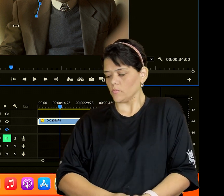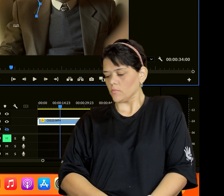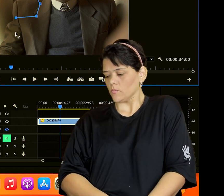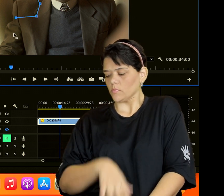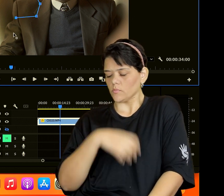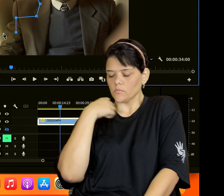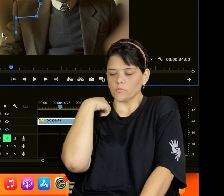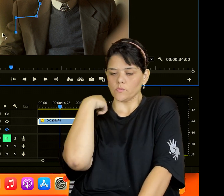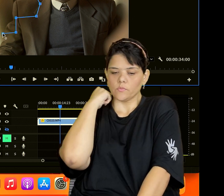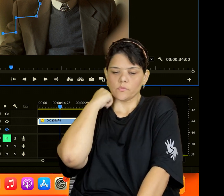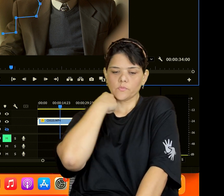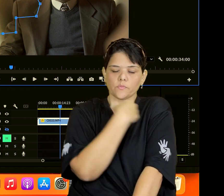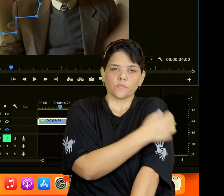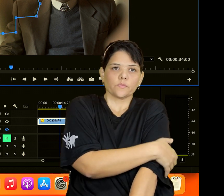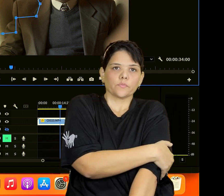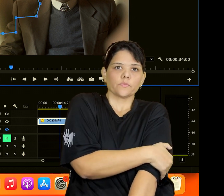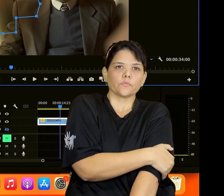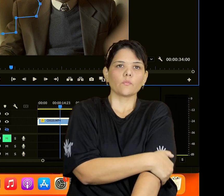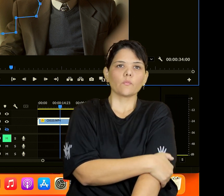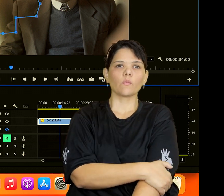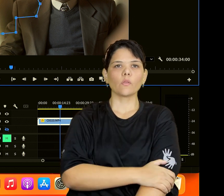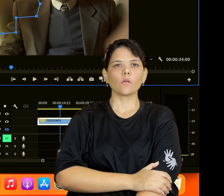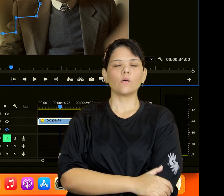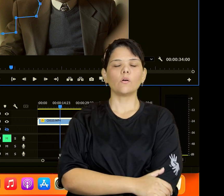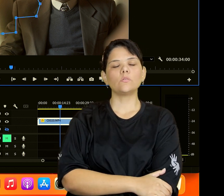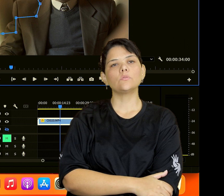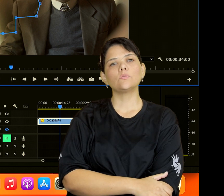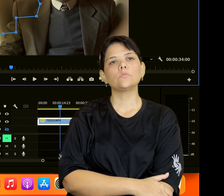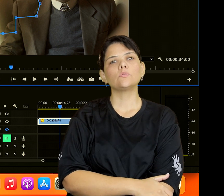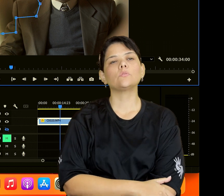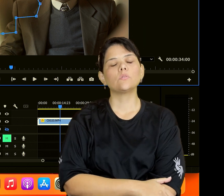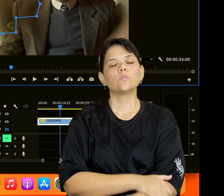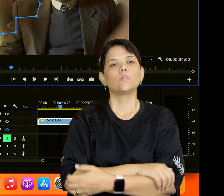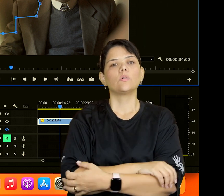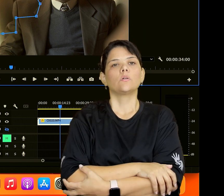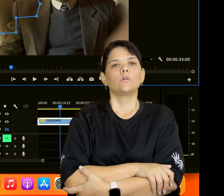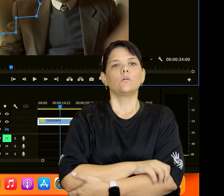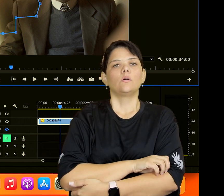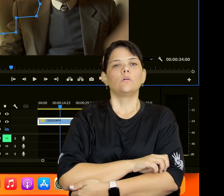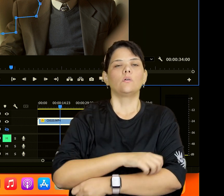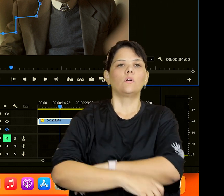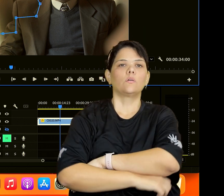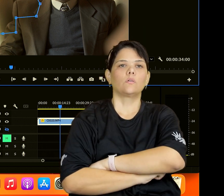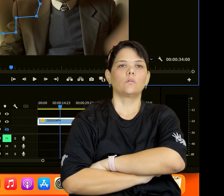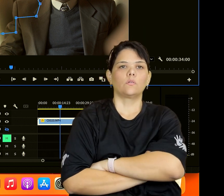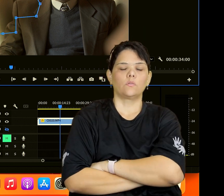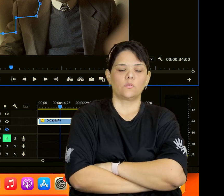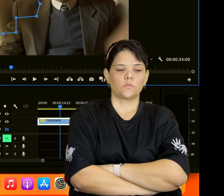A gente vê melhor essa diferença, beleza?